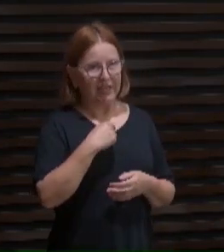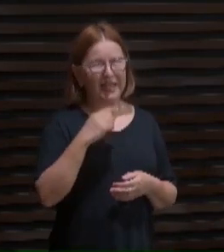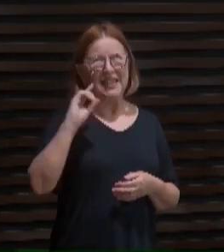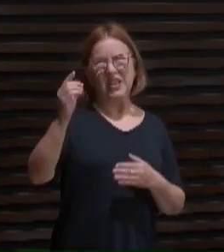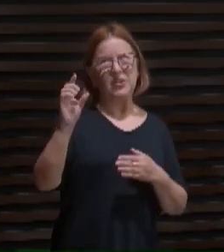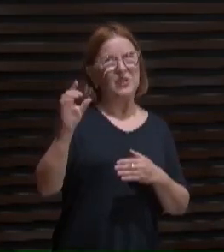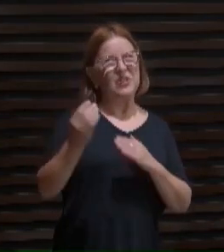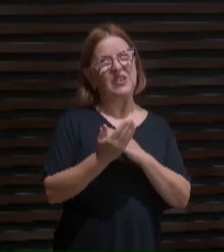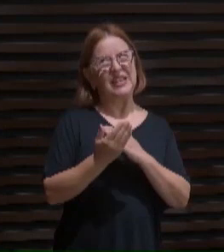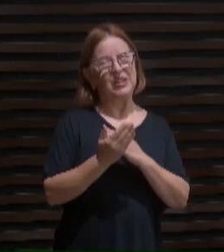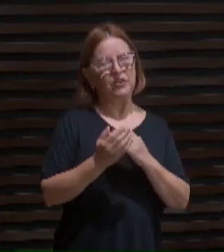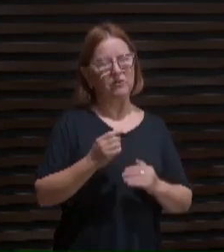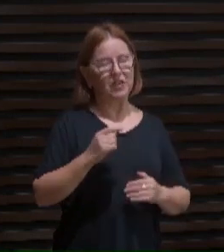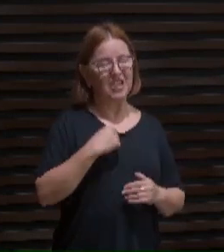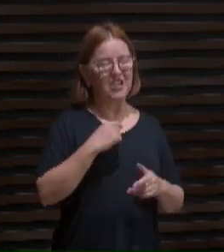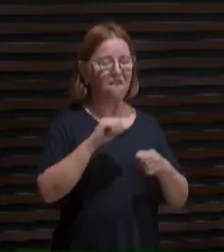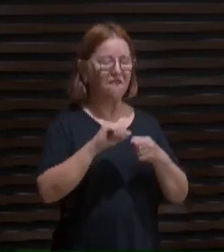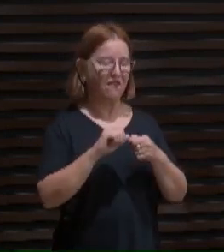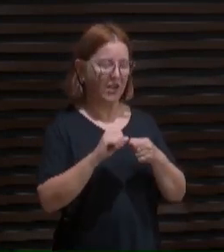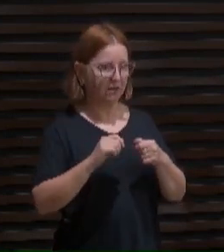Nós podemos ser enganados.